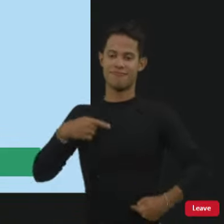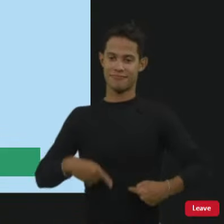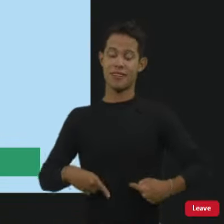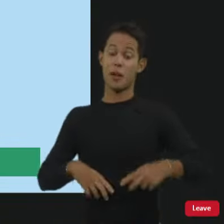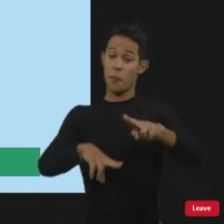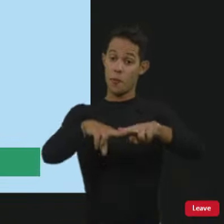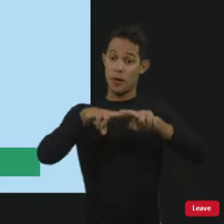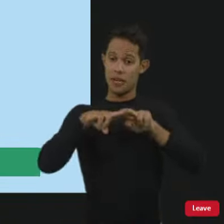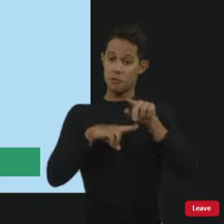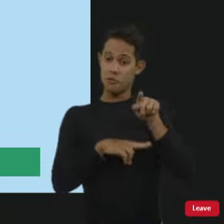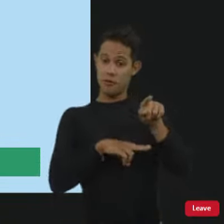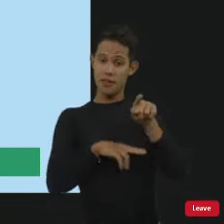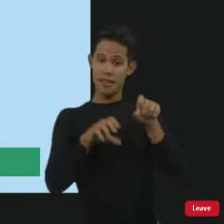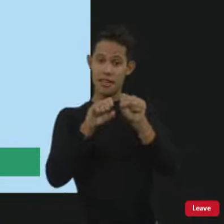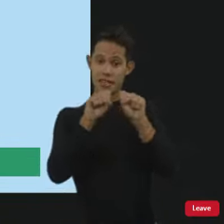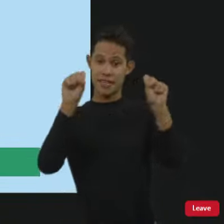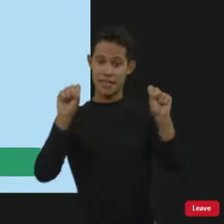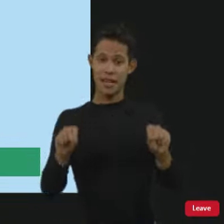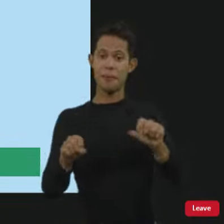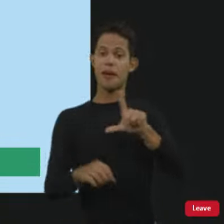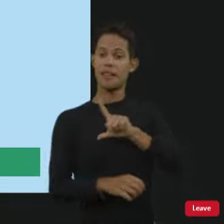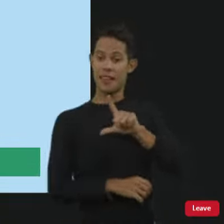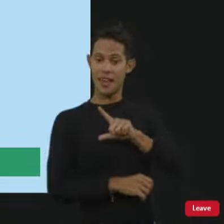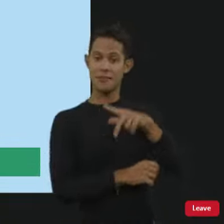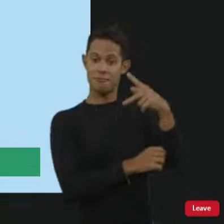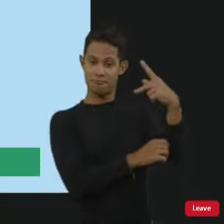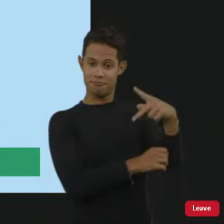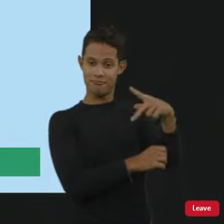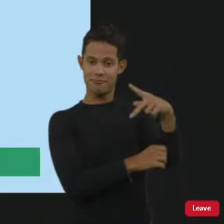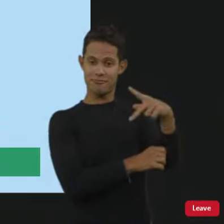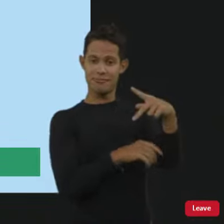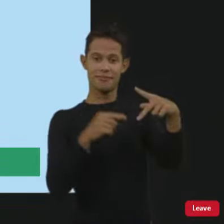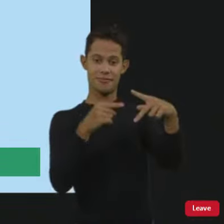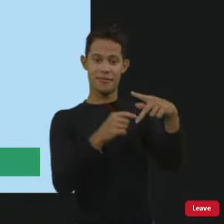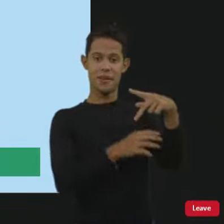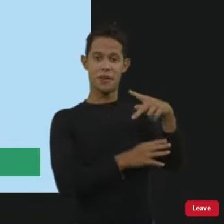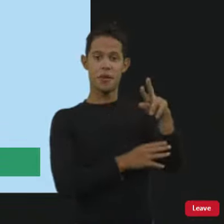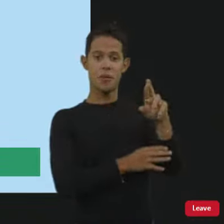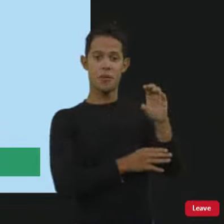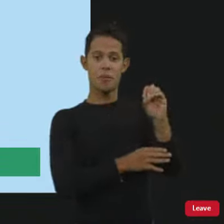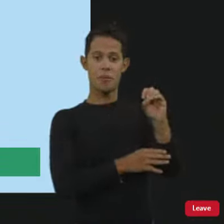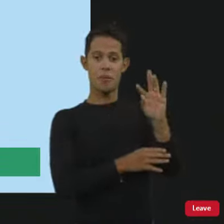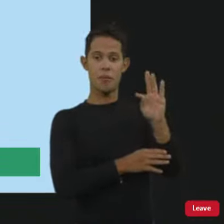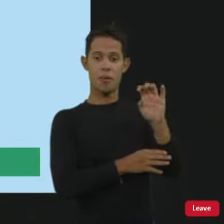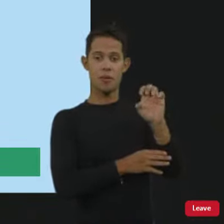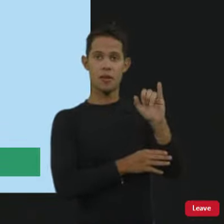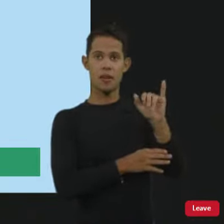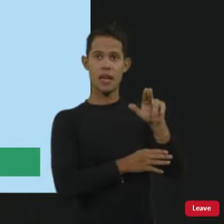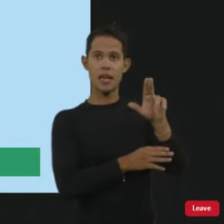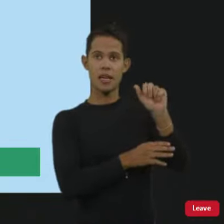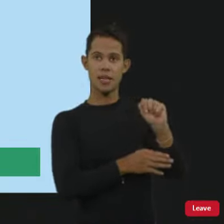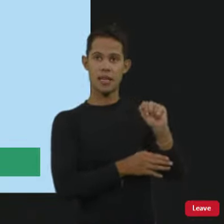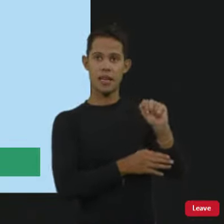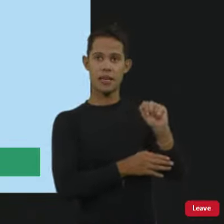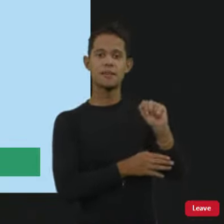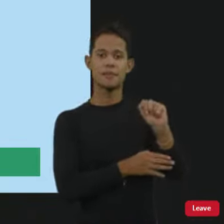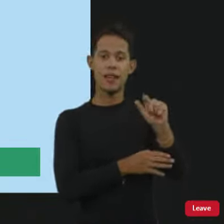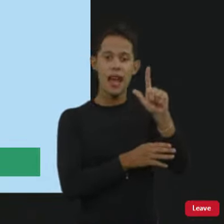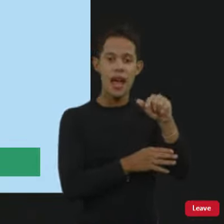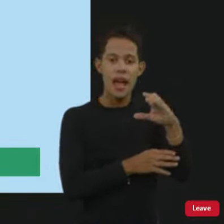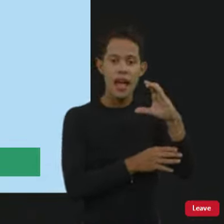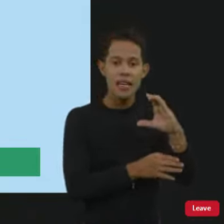sistema tem essa proteína aqui, C1-INH, ou inibidor de C1 esterase. Essa proteína é que faz